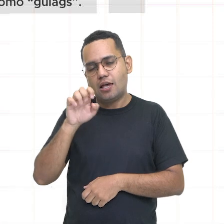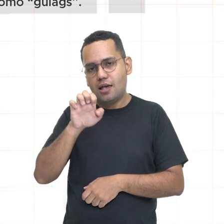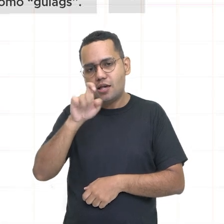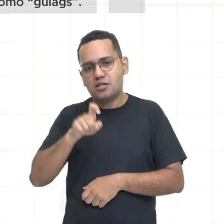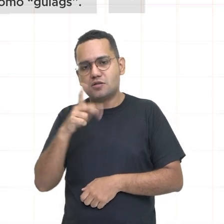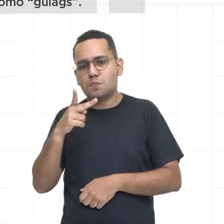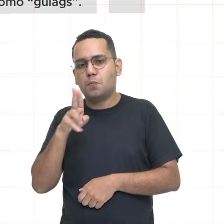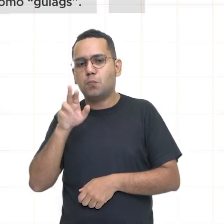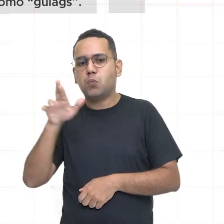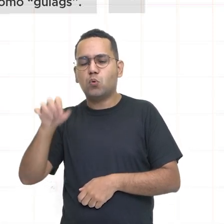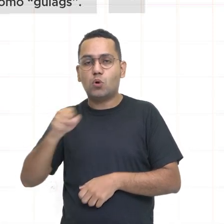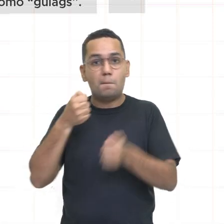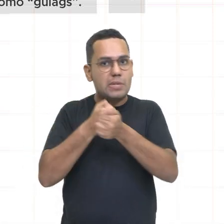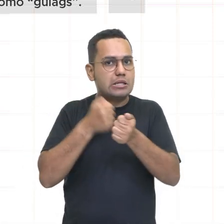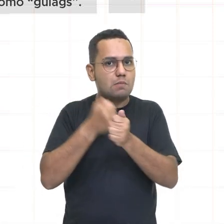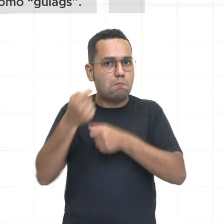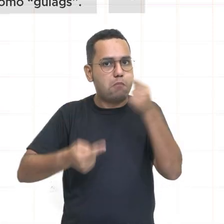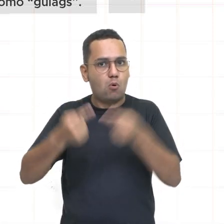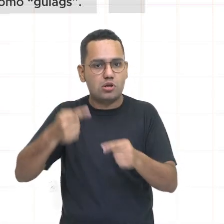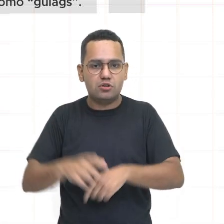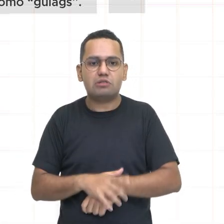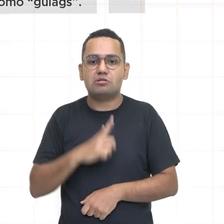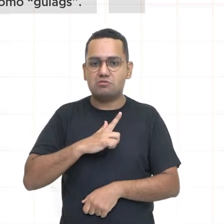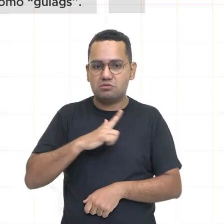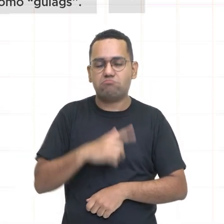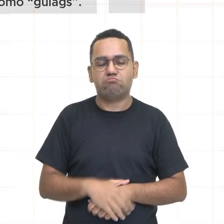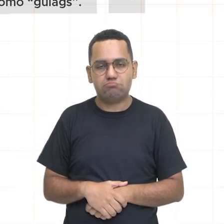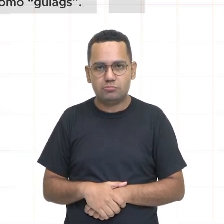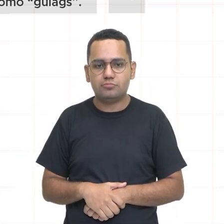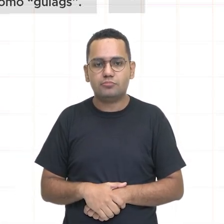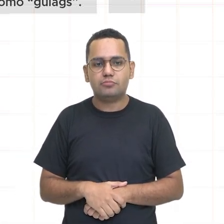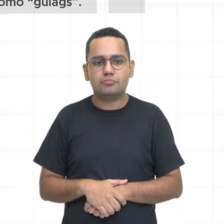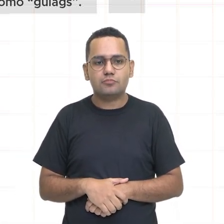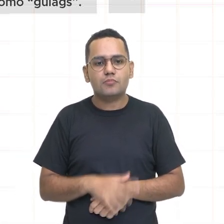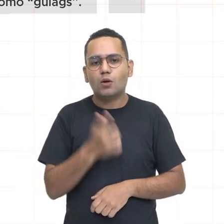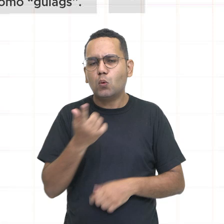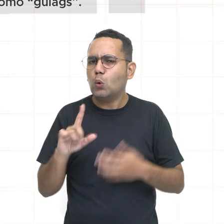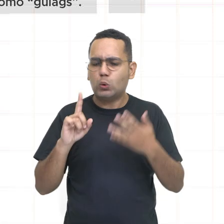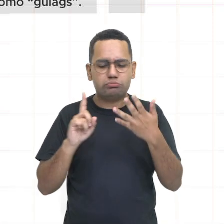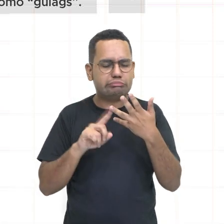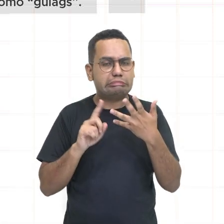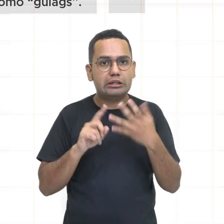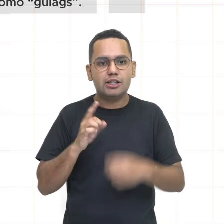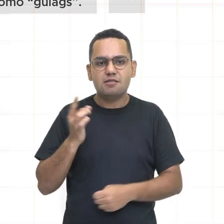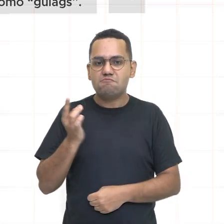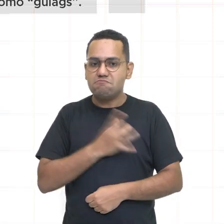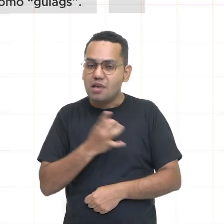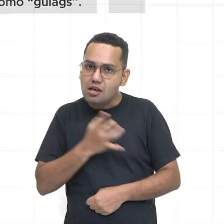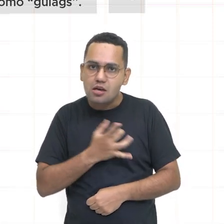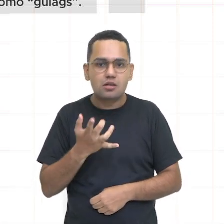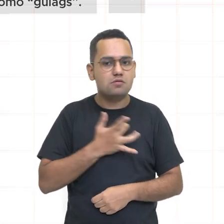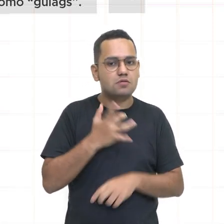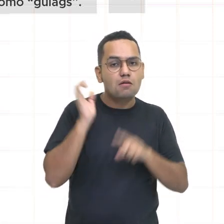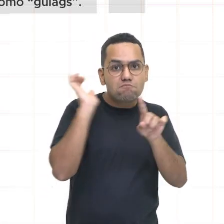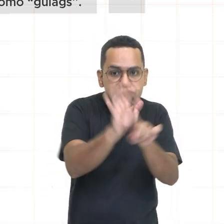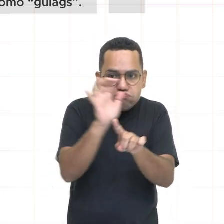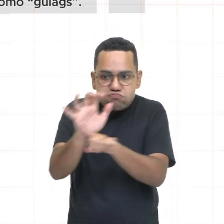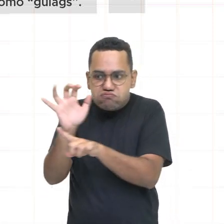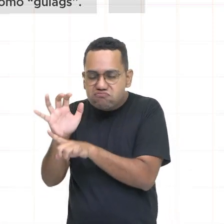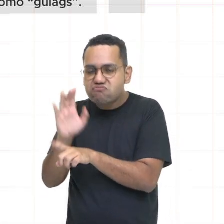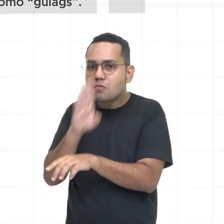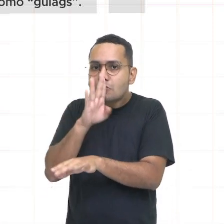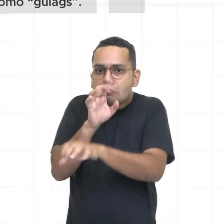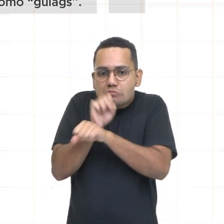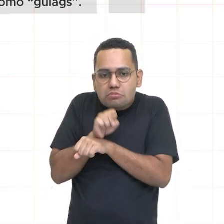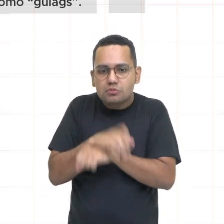perseguição política, terror e repressão, Vamos observar aí o clima de medo e repressão constante, com a